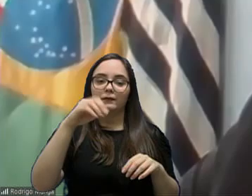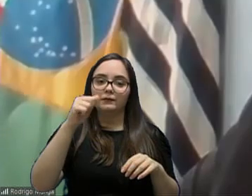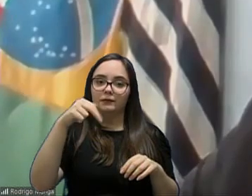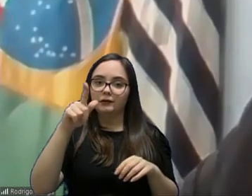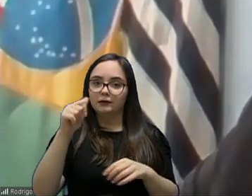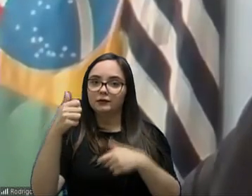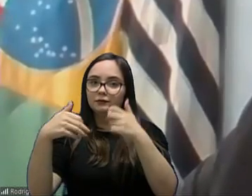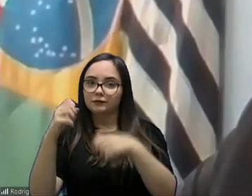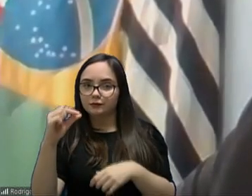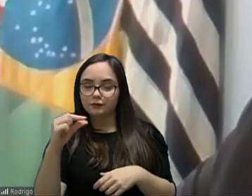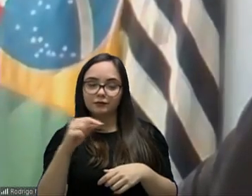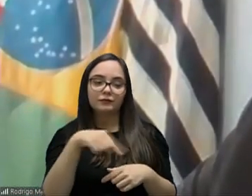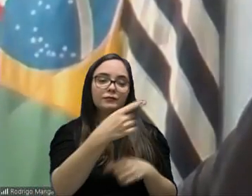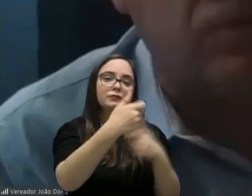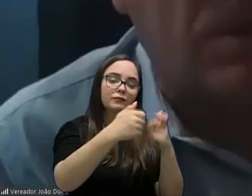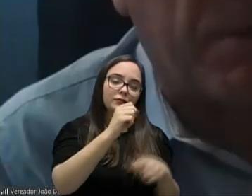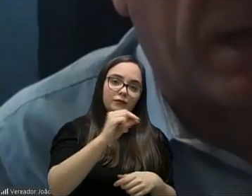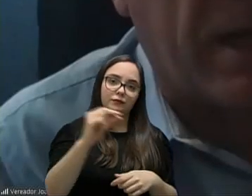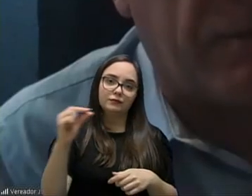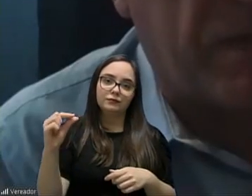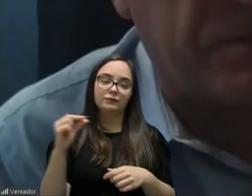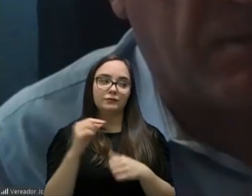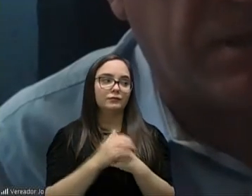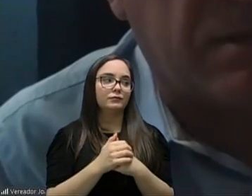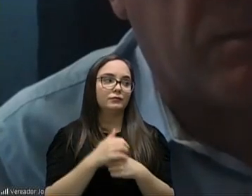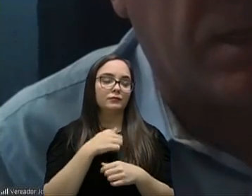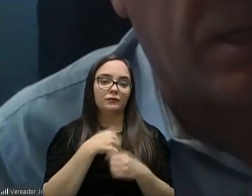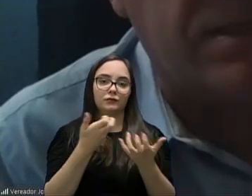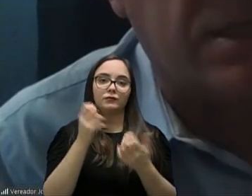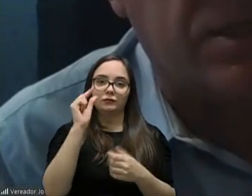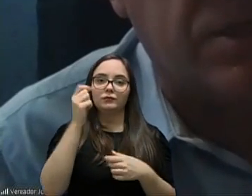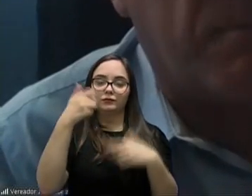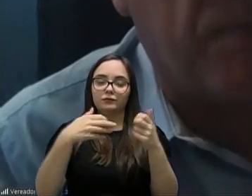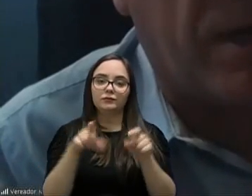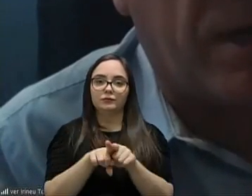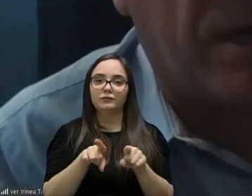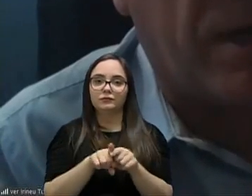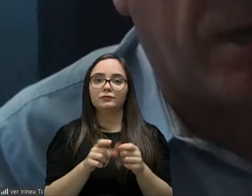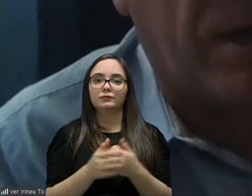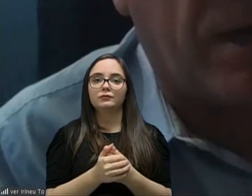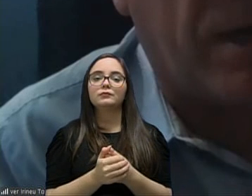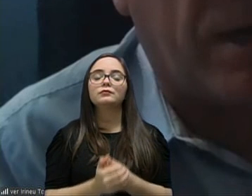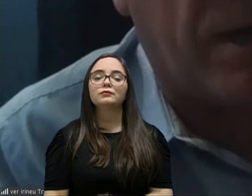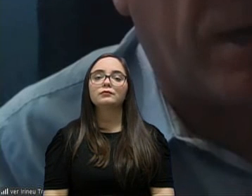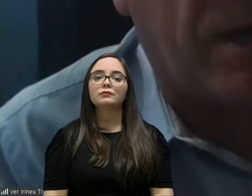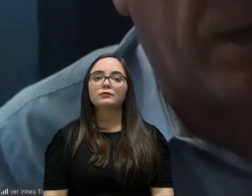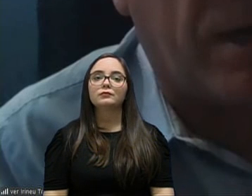rapidamente, só o vereador Manga. Vou querer fazer uso da palavra rapidamente.